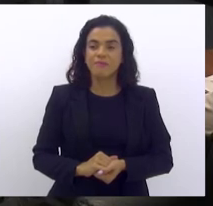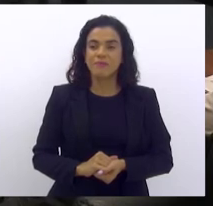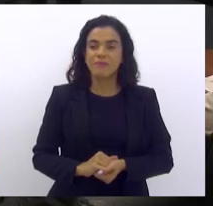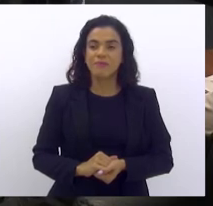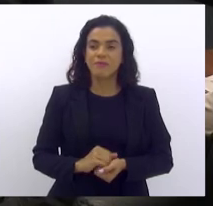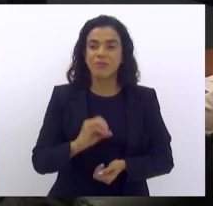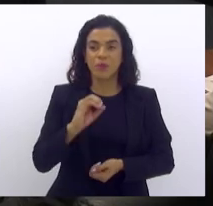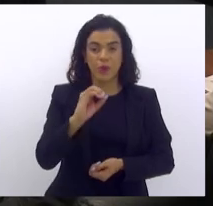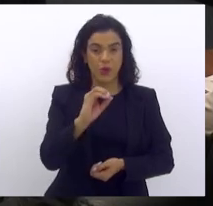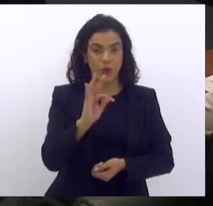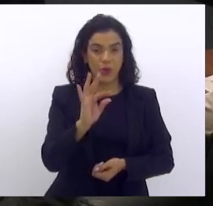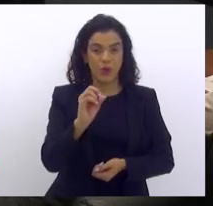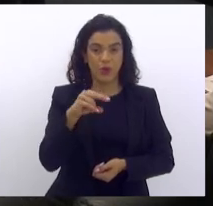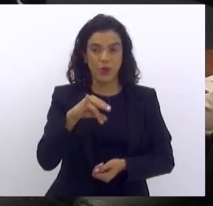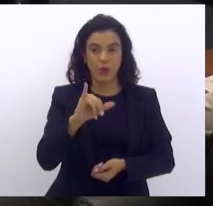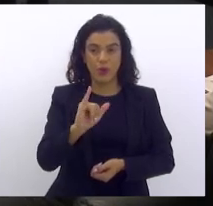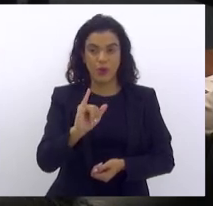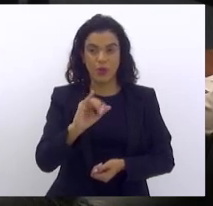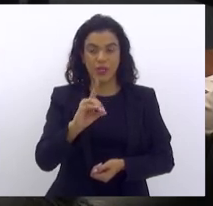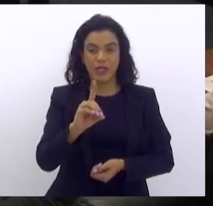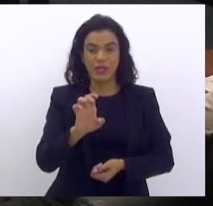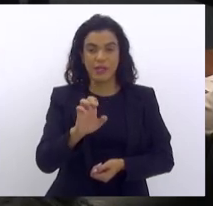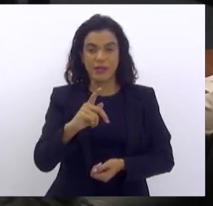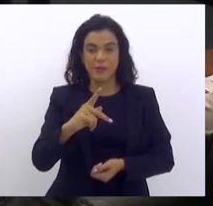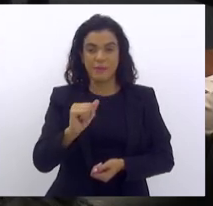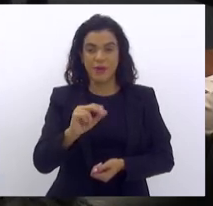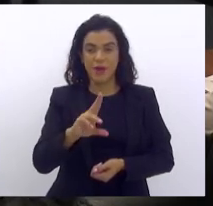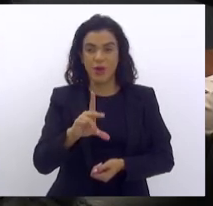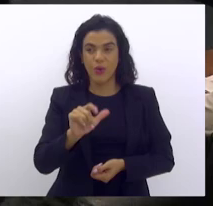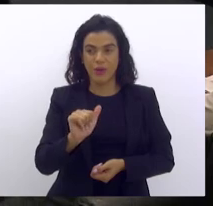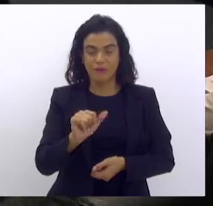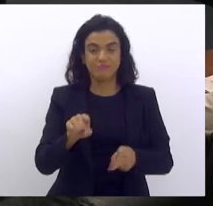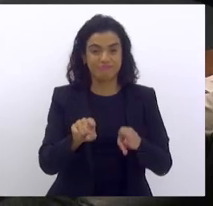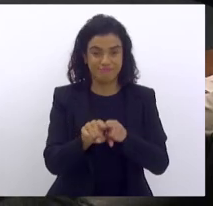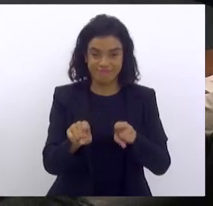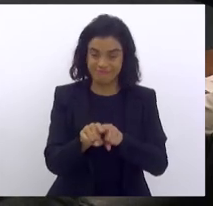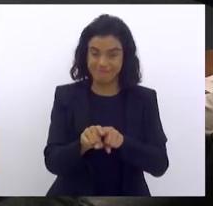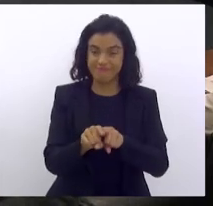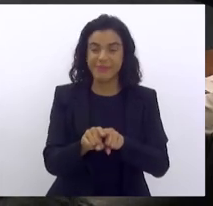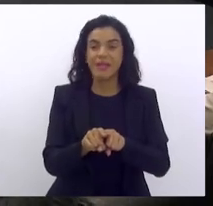Antônio de Paula também. Antônio de Paula também. Para ele não ficar com raiva de mim. Vamos lá,